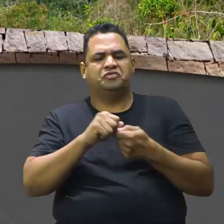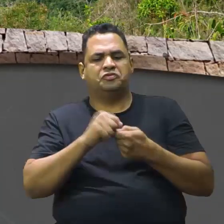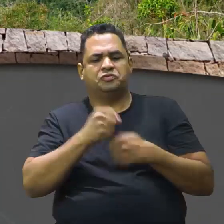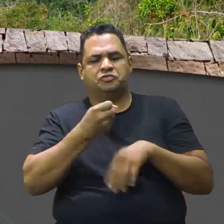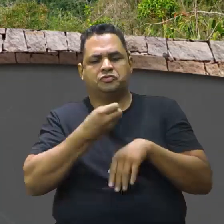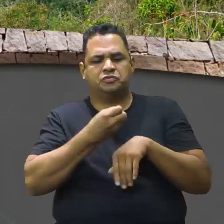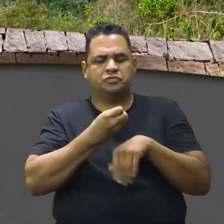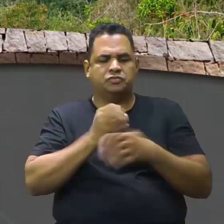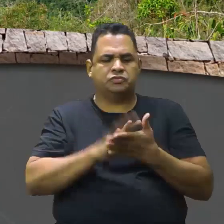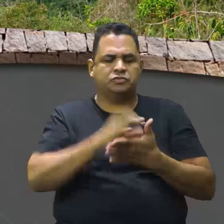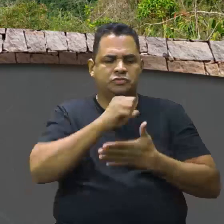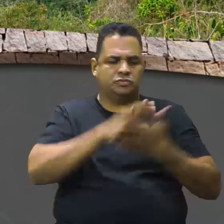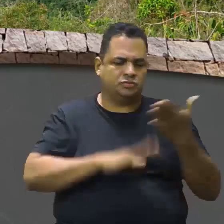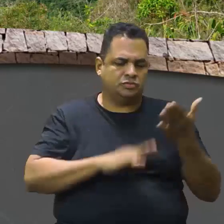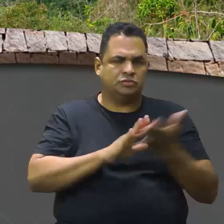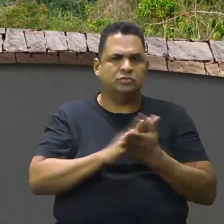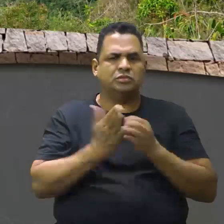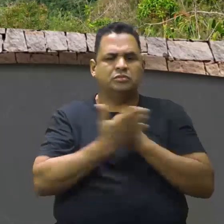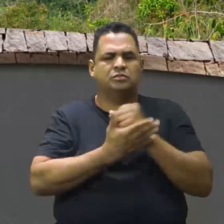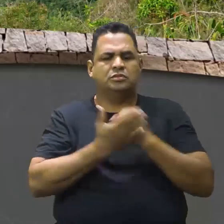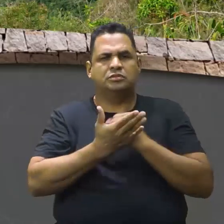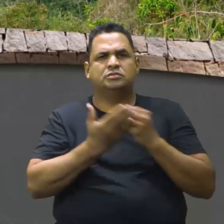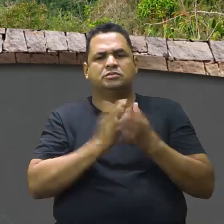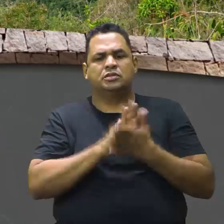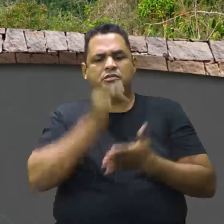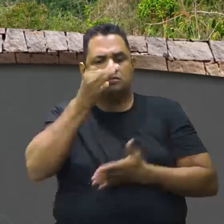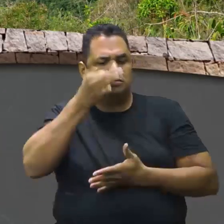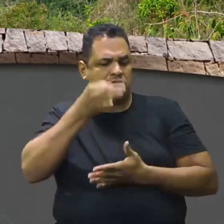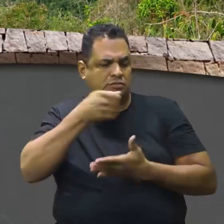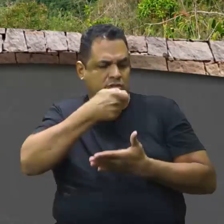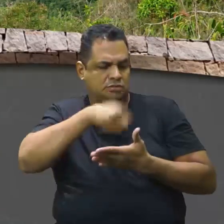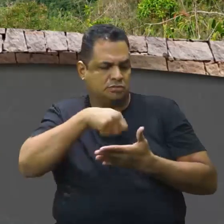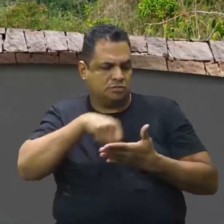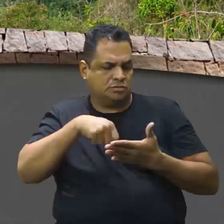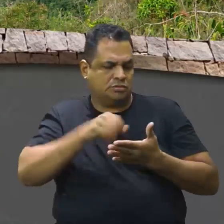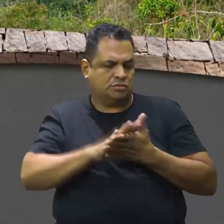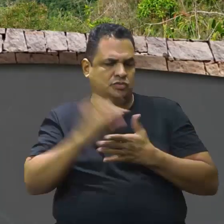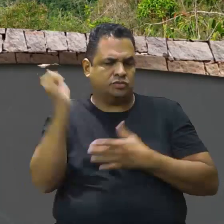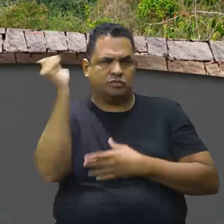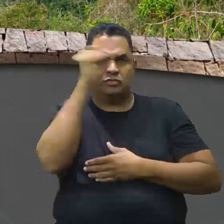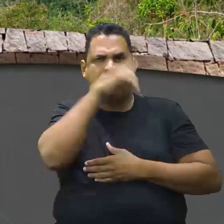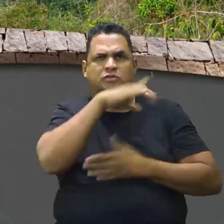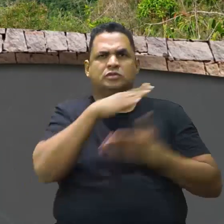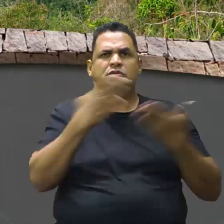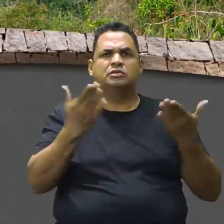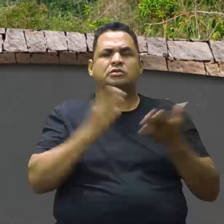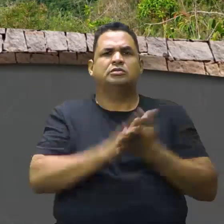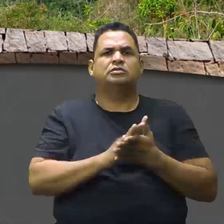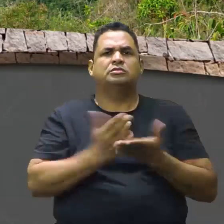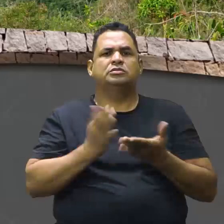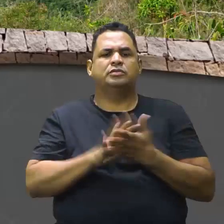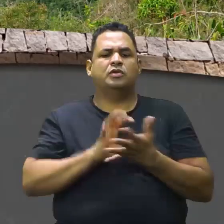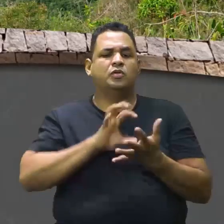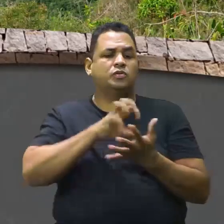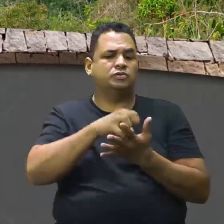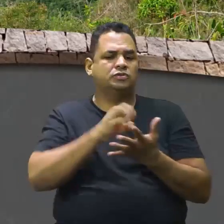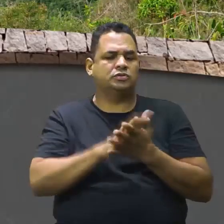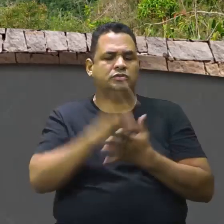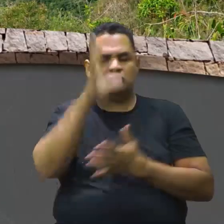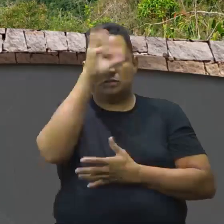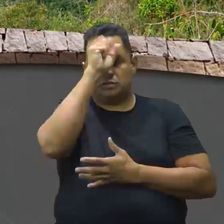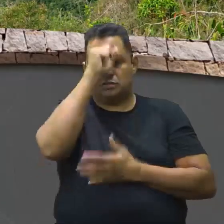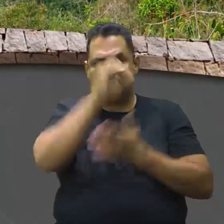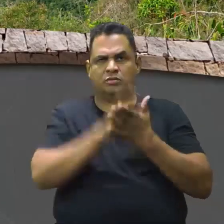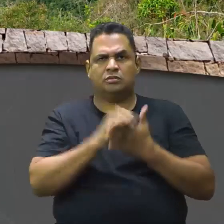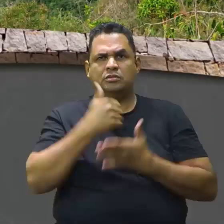nos acertos, com base na dificuldade, que a gente vai conseguir conquistar, né, a questão do aprendizado.